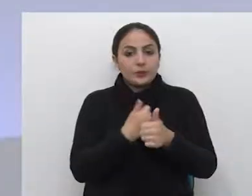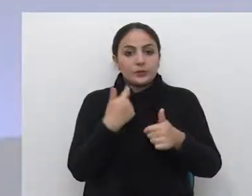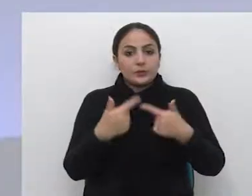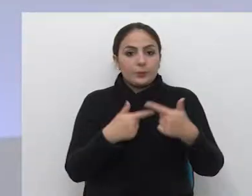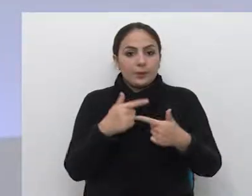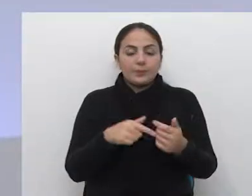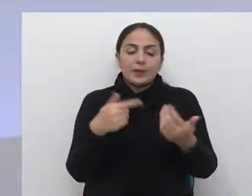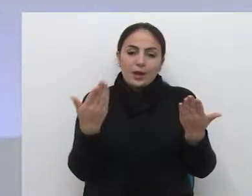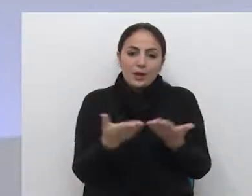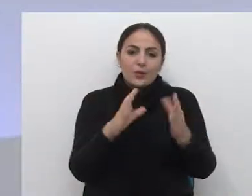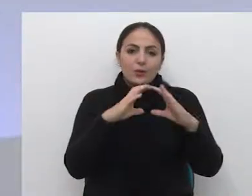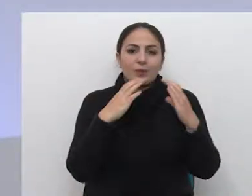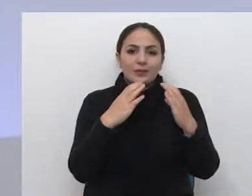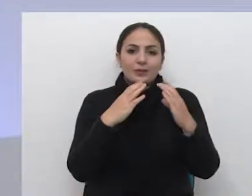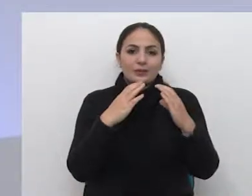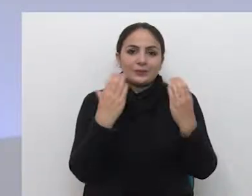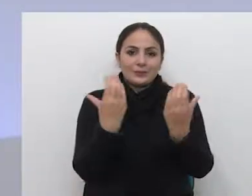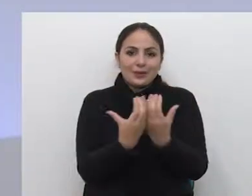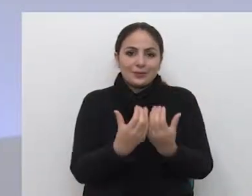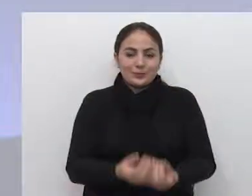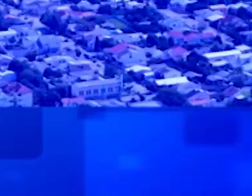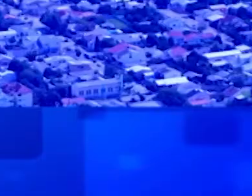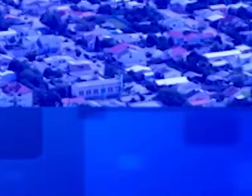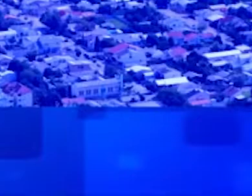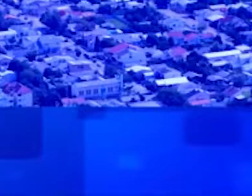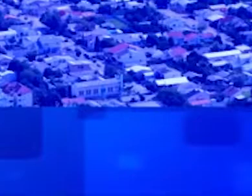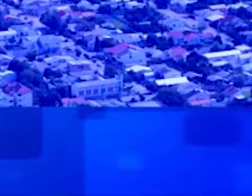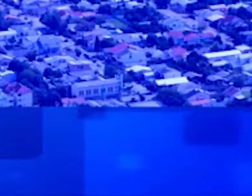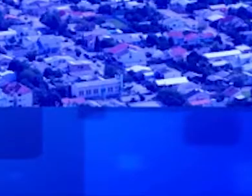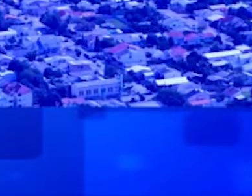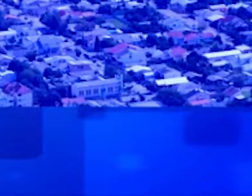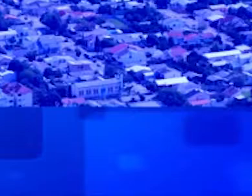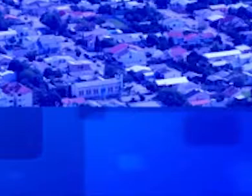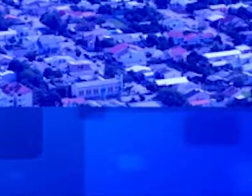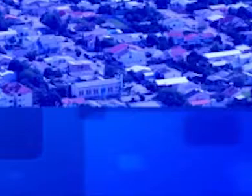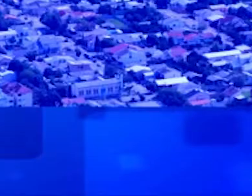trabalho. Agora, no canal da comunidade.